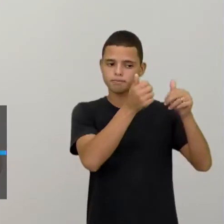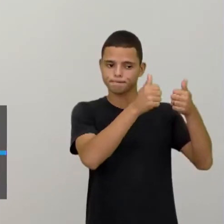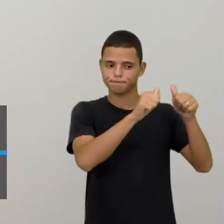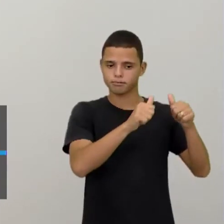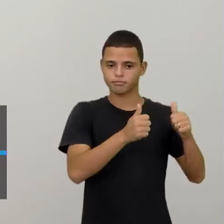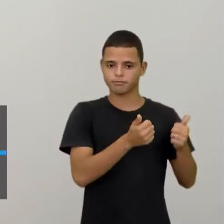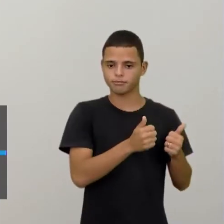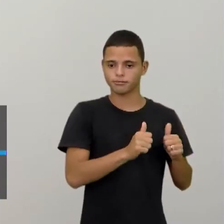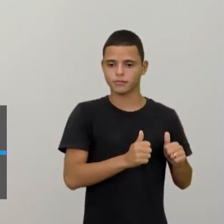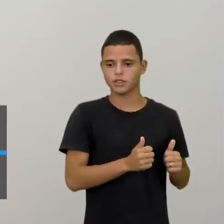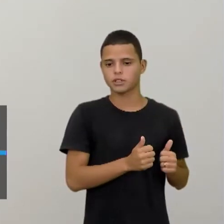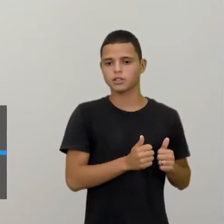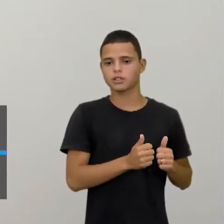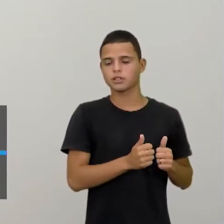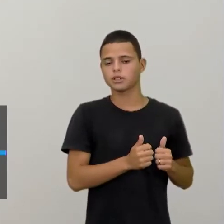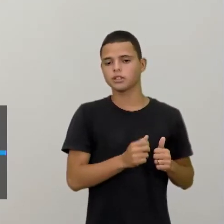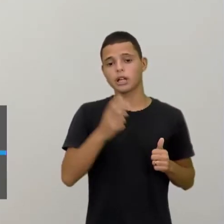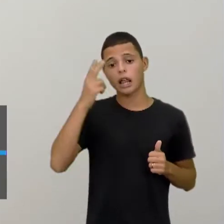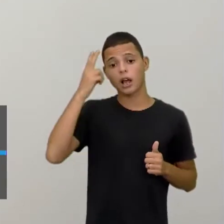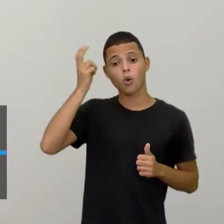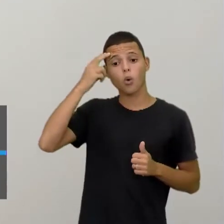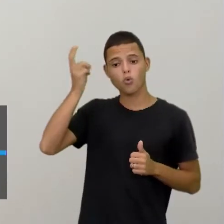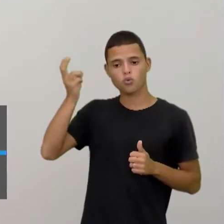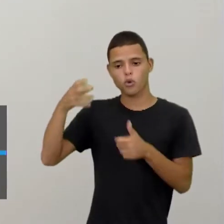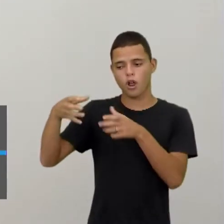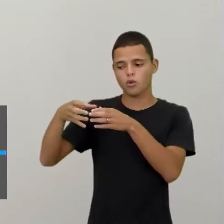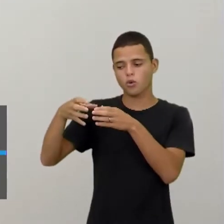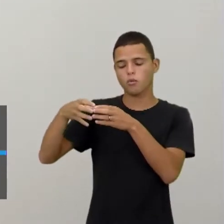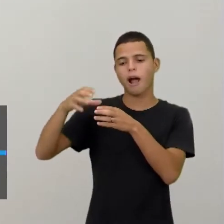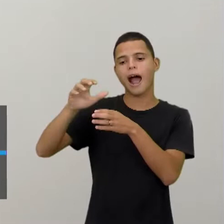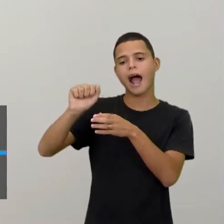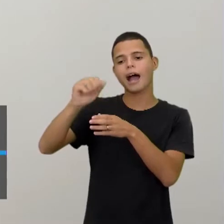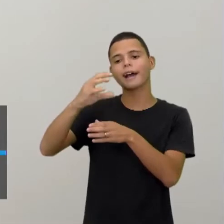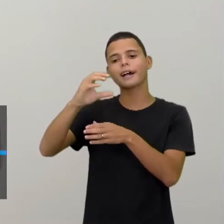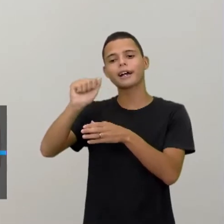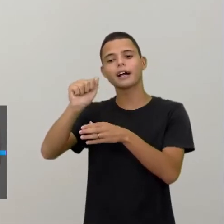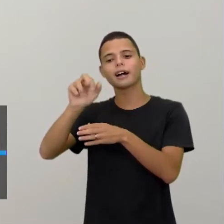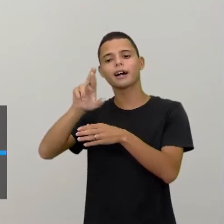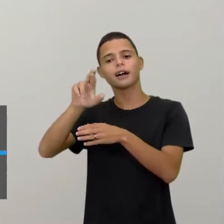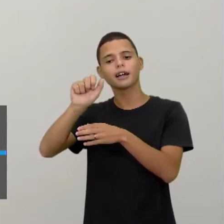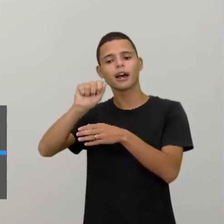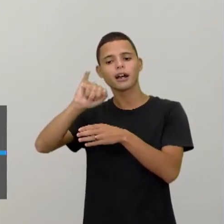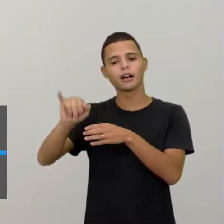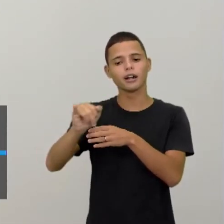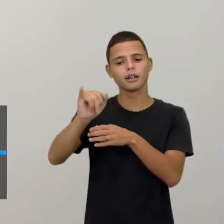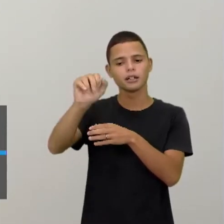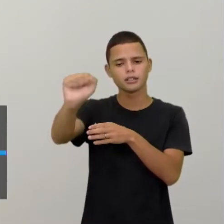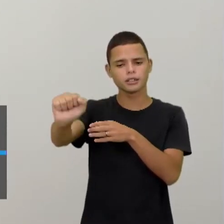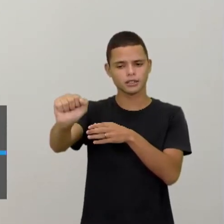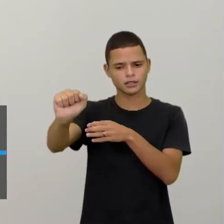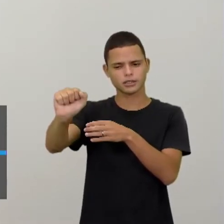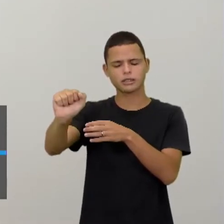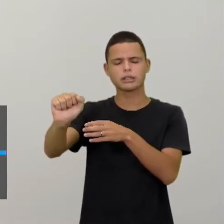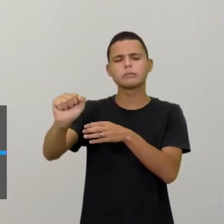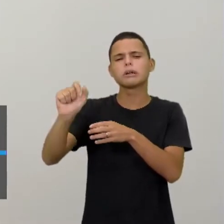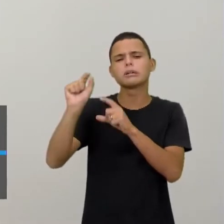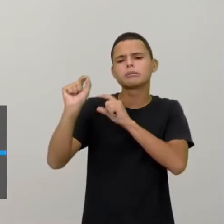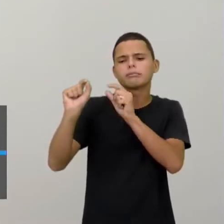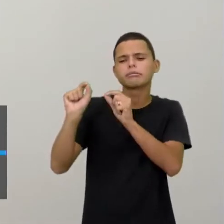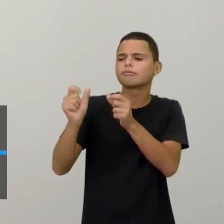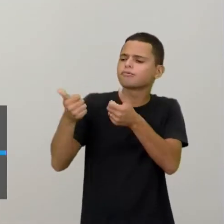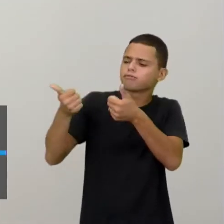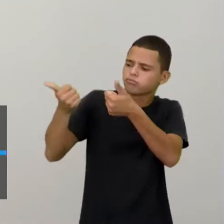que é da cultura Carajá. Então, o que são as bonecas Hichokó? Elas são bonecas, assim, como se fosse de uma